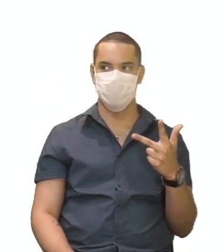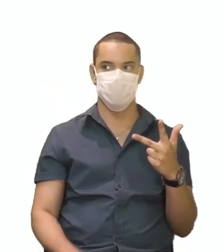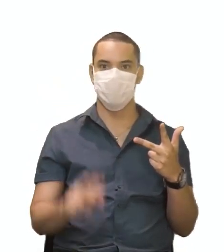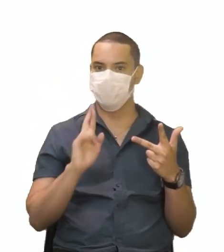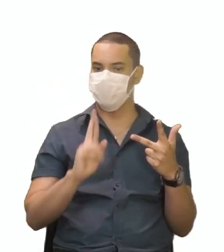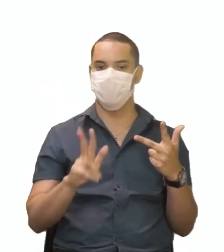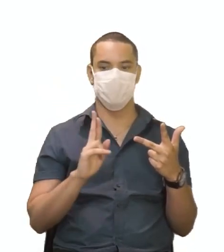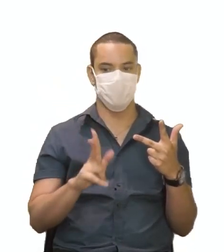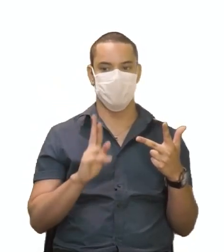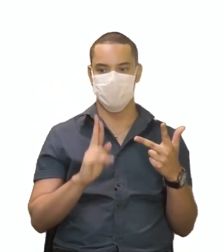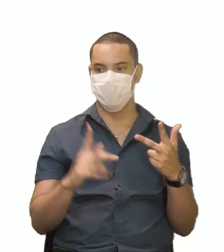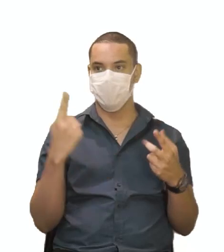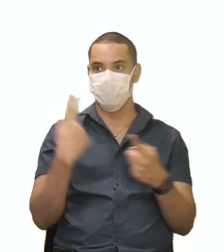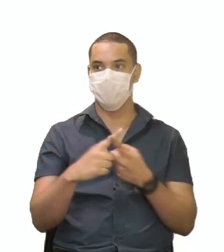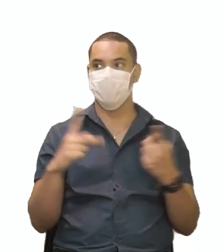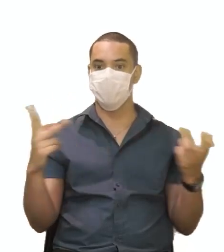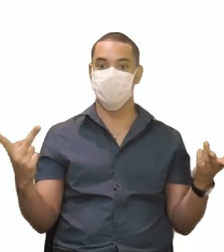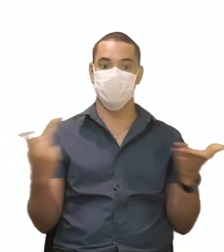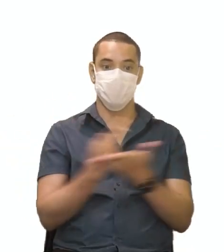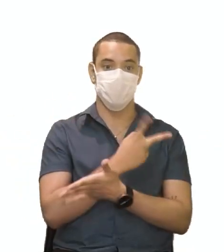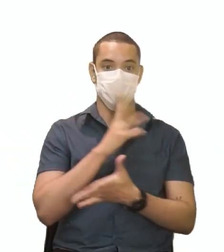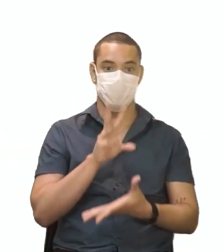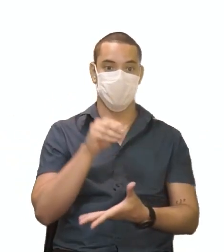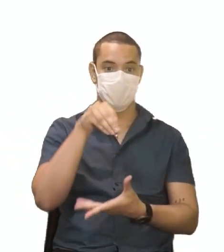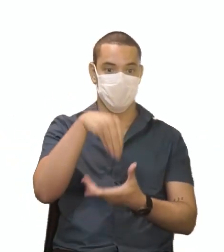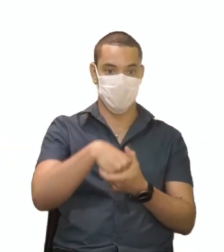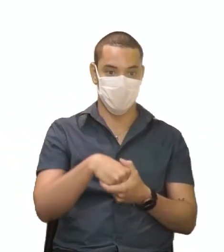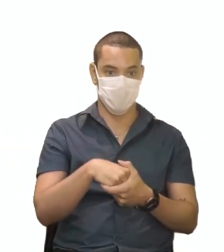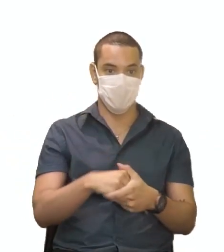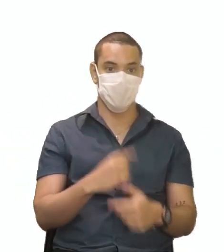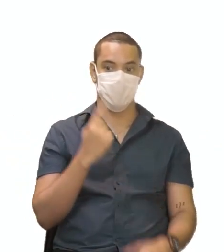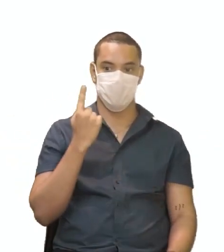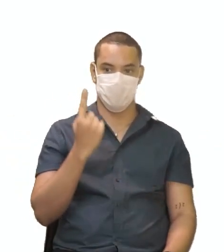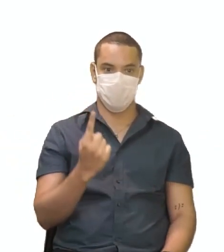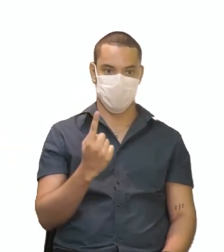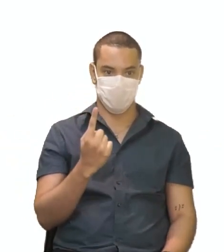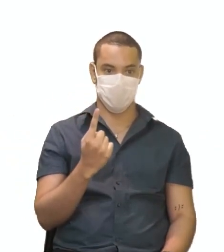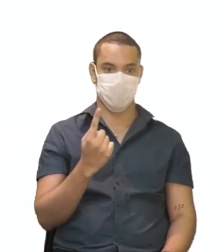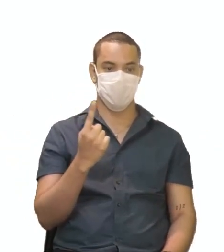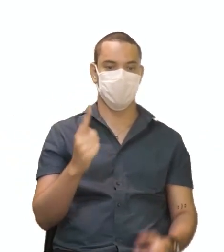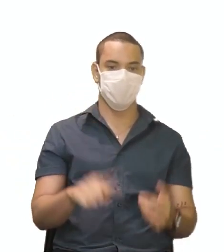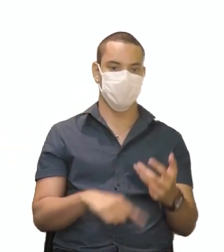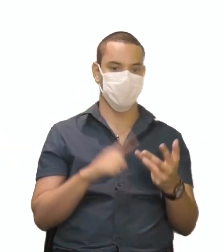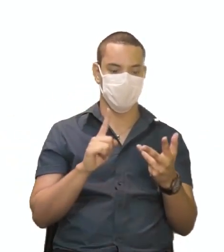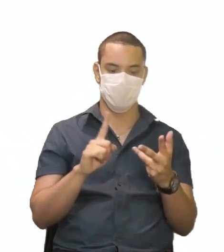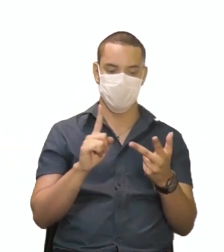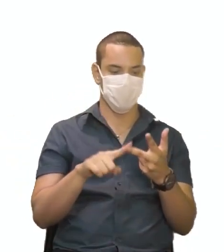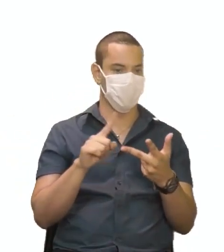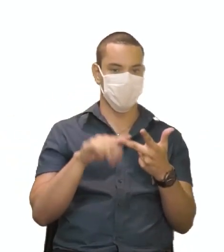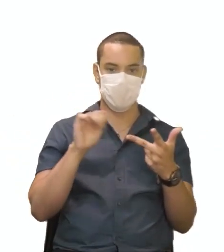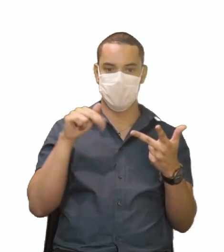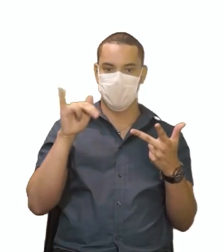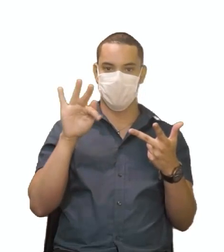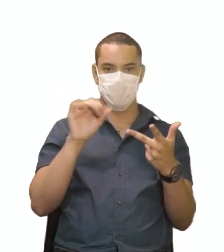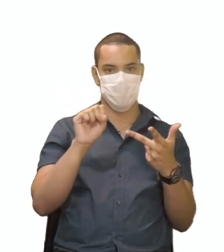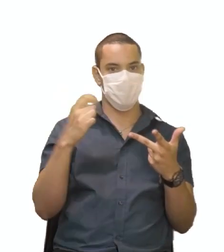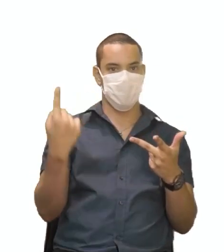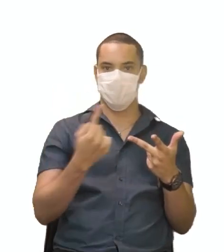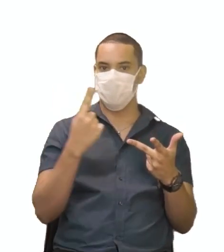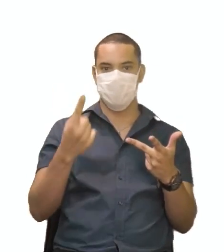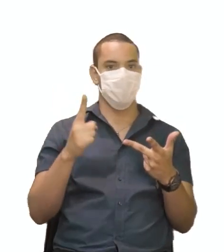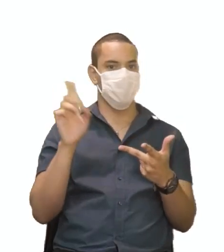Crossing over é um evento dentro da prófase 1, tá? E a anáfase, só ela vai estar correndo no